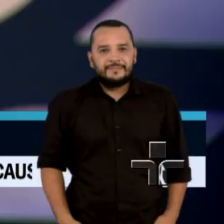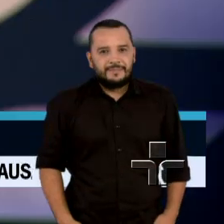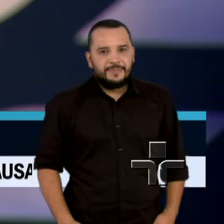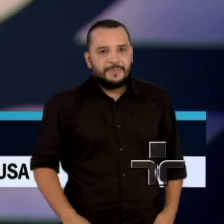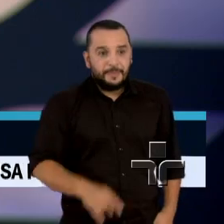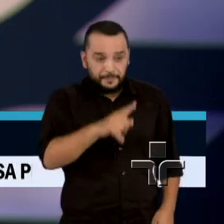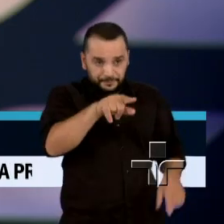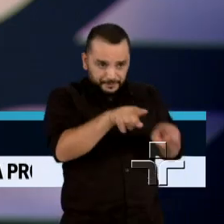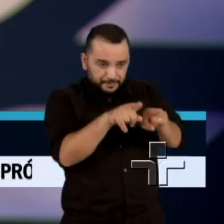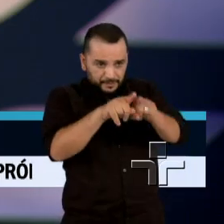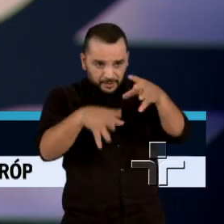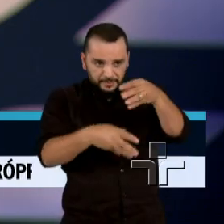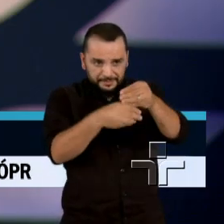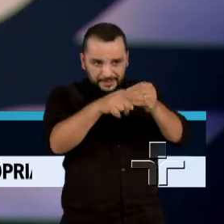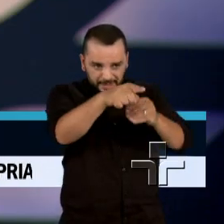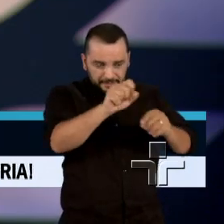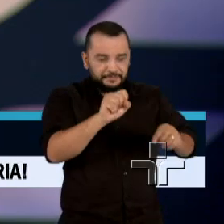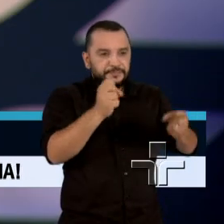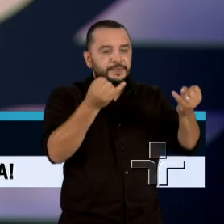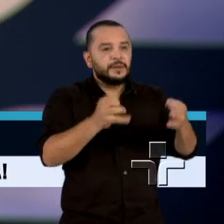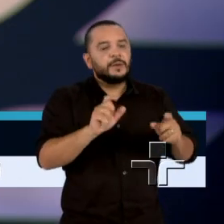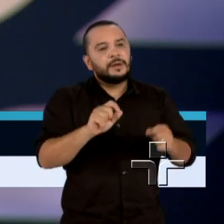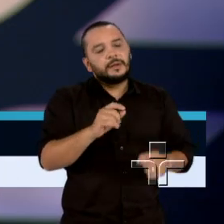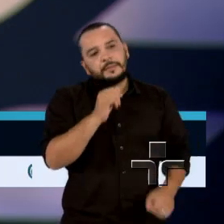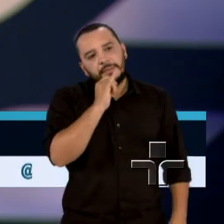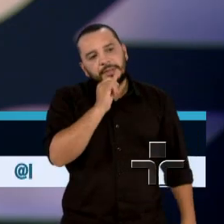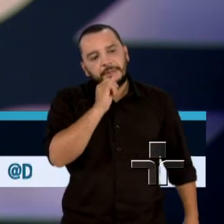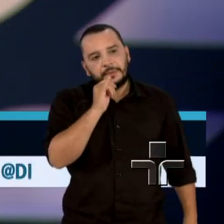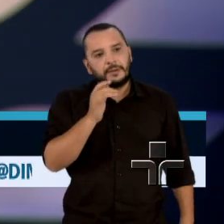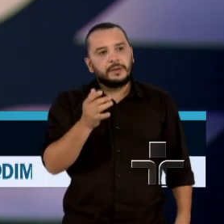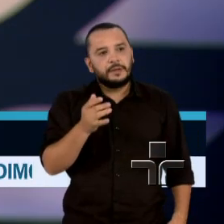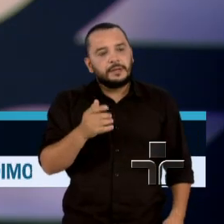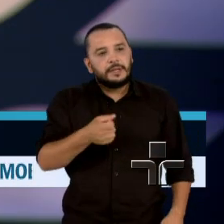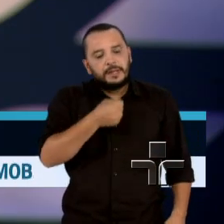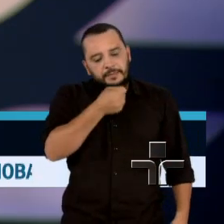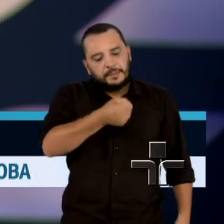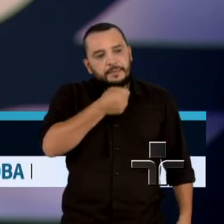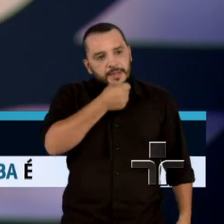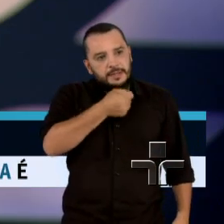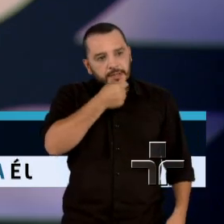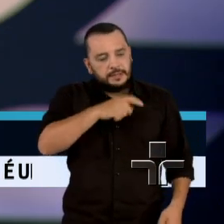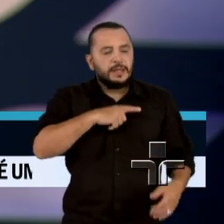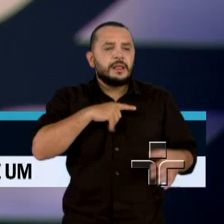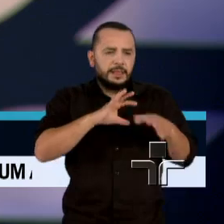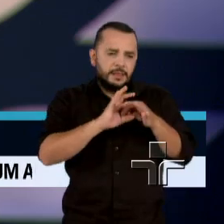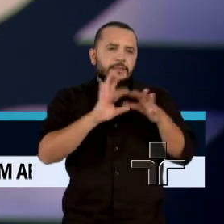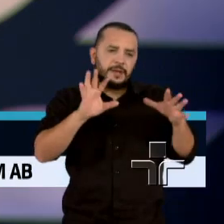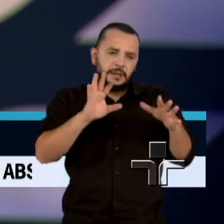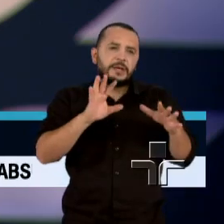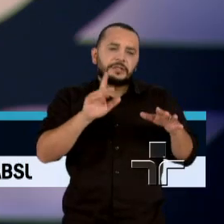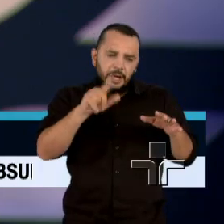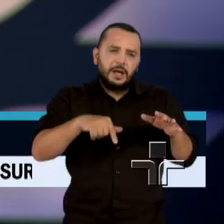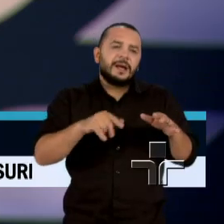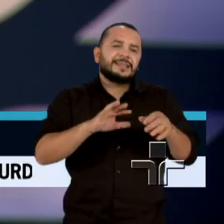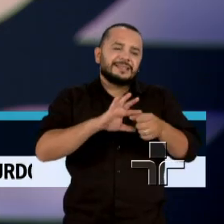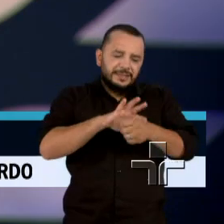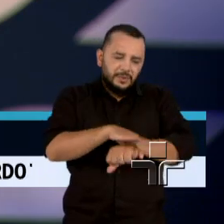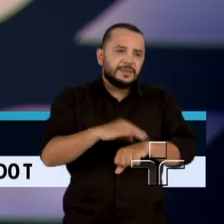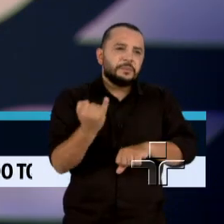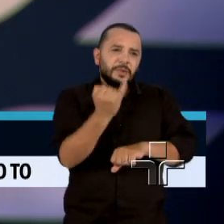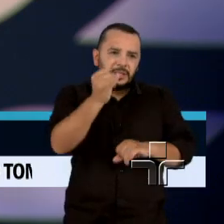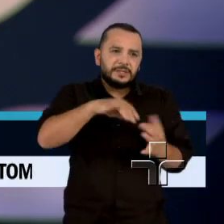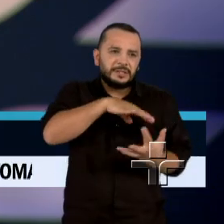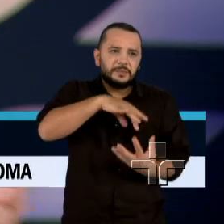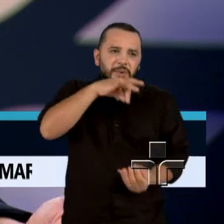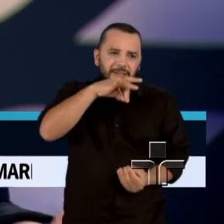que eu gostaria de acrescentar também, que é assim, a liberdade de imprensa, né, é uma garantia fundamental para a